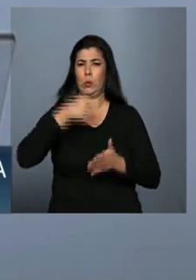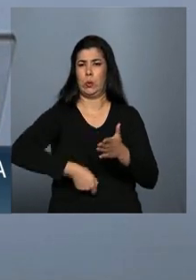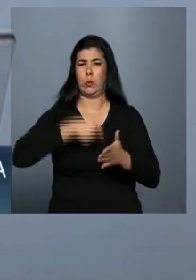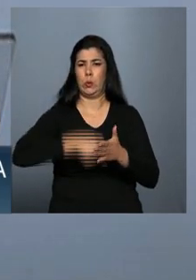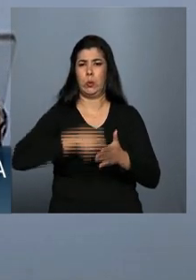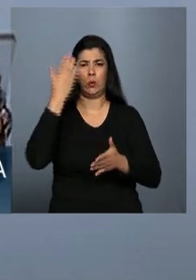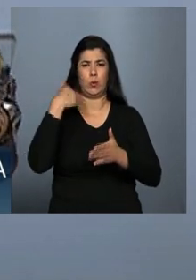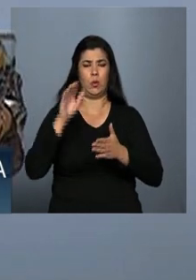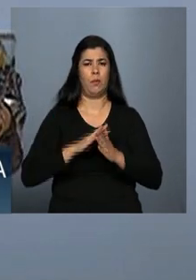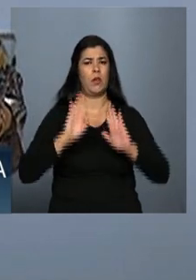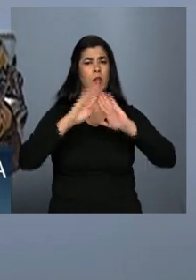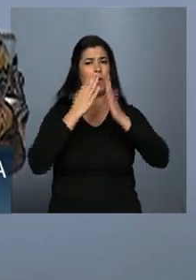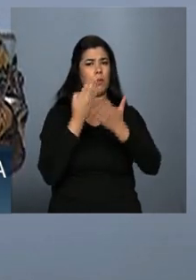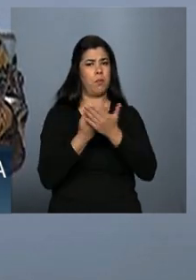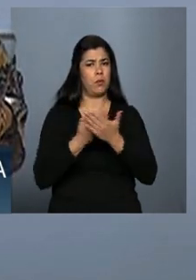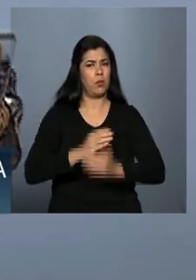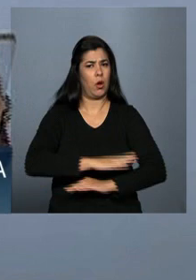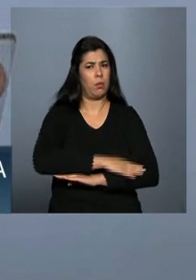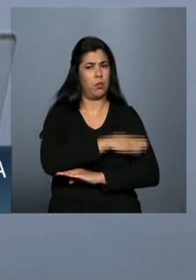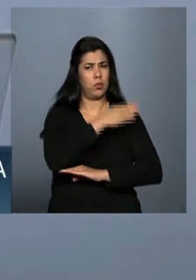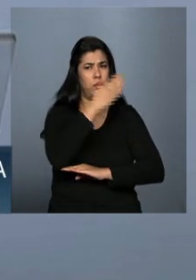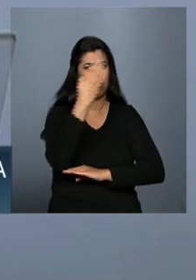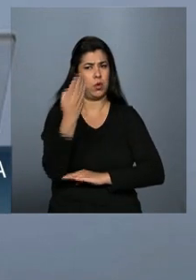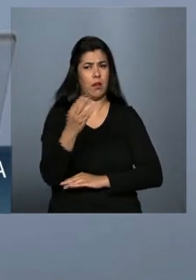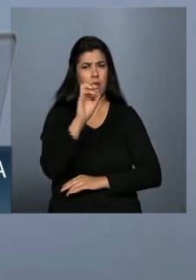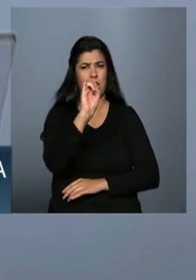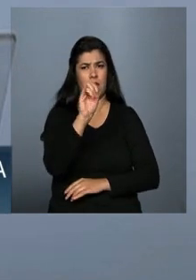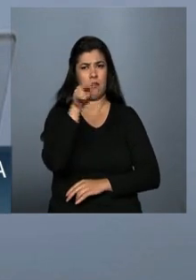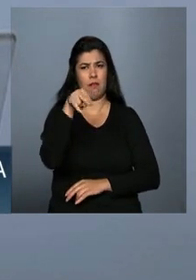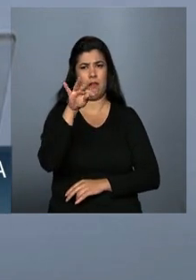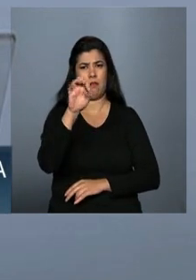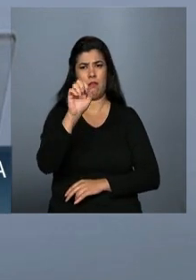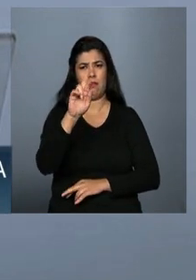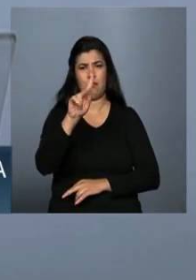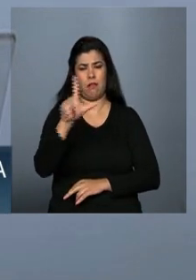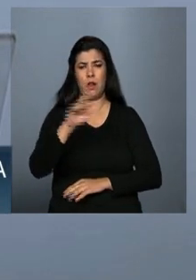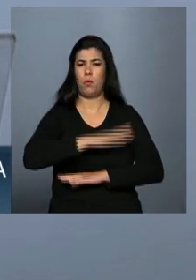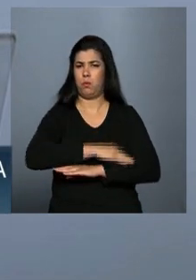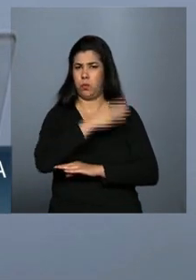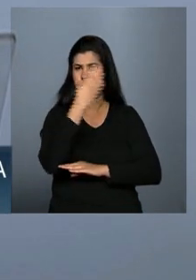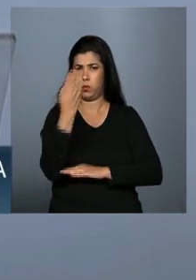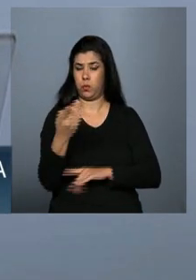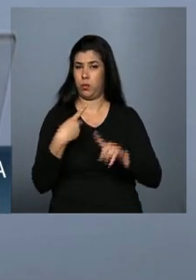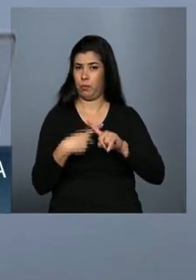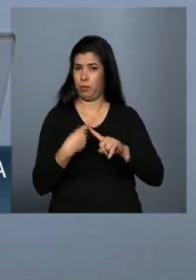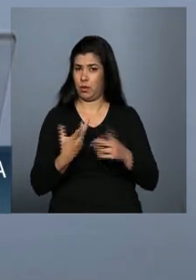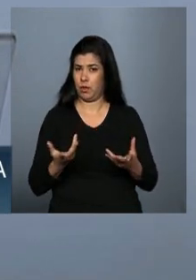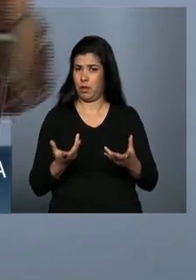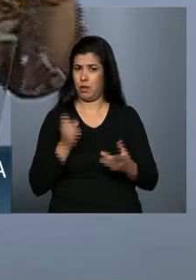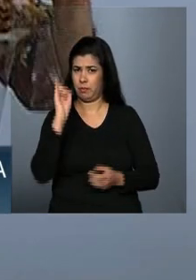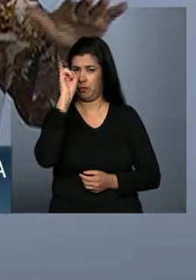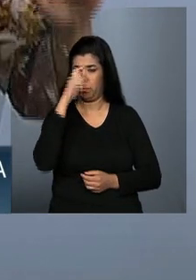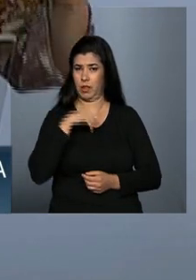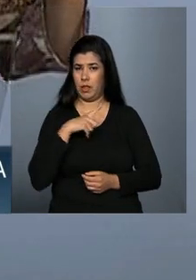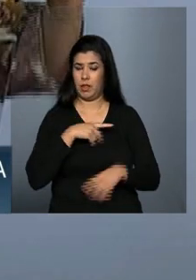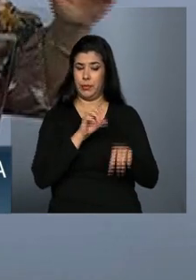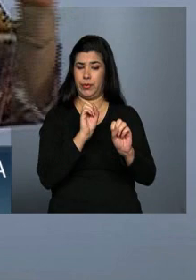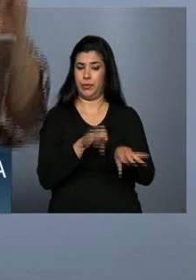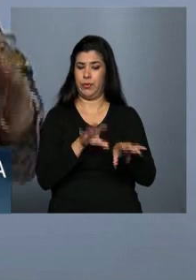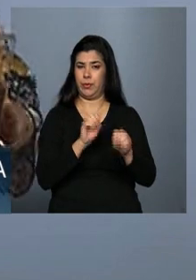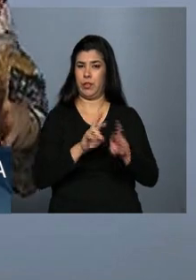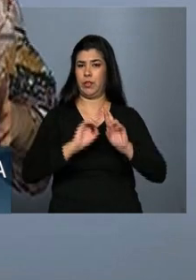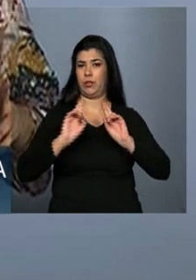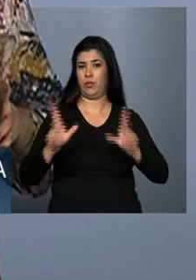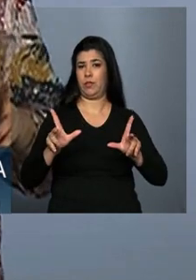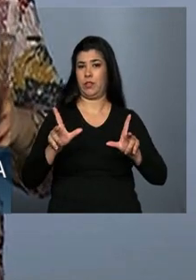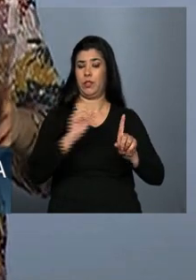a gente é a favor do ensino de tempo integral? Porque no ensino de tempo integral, a diferença